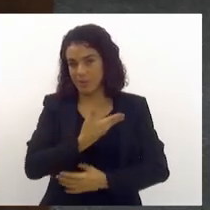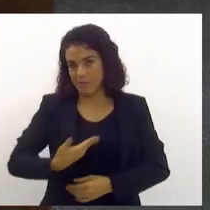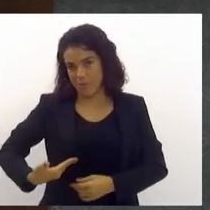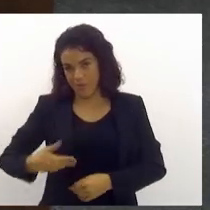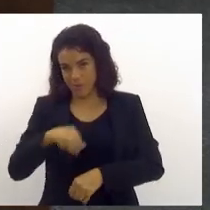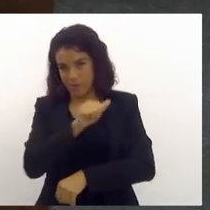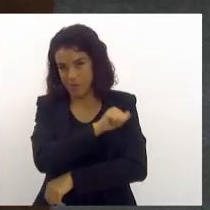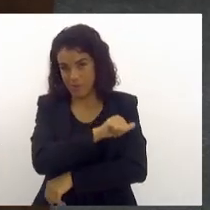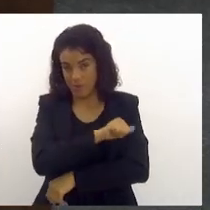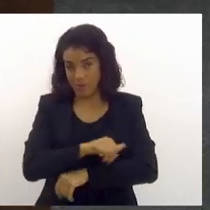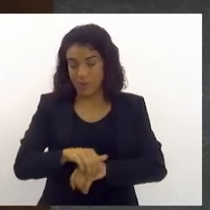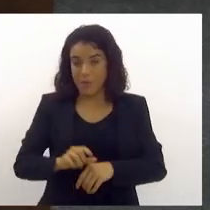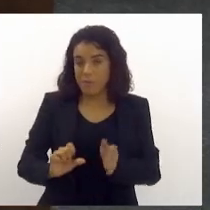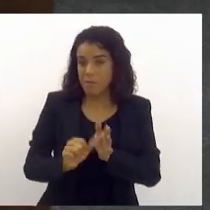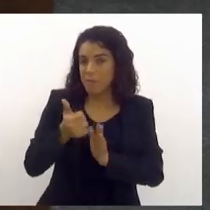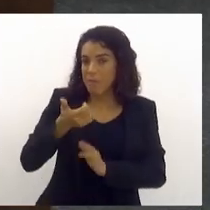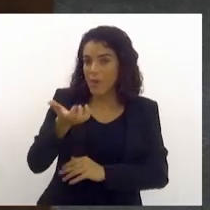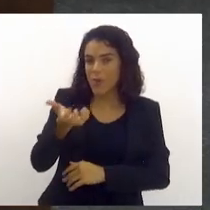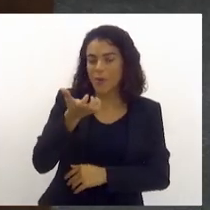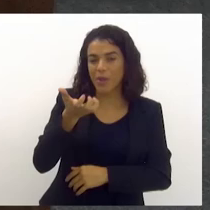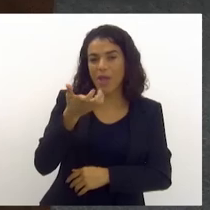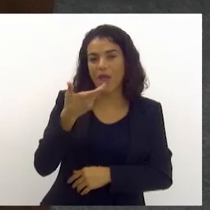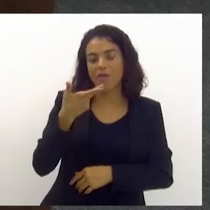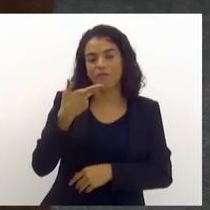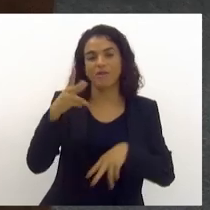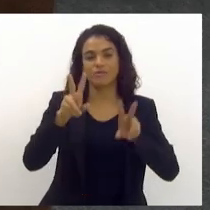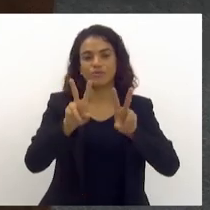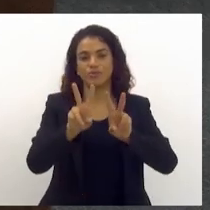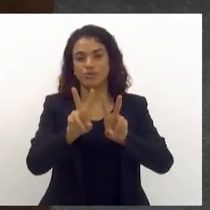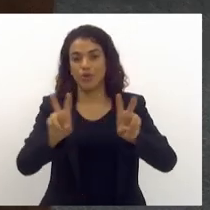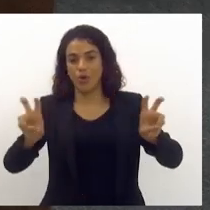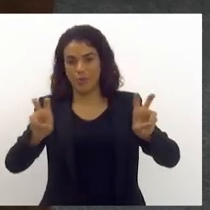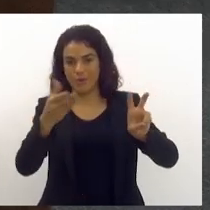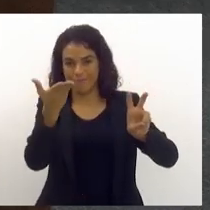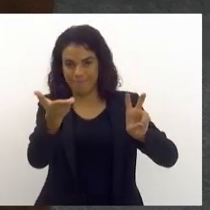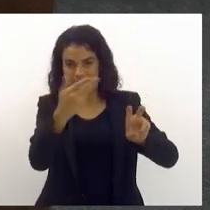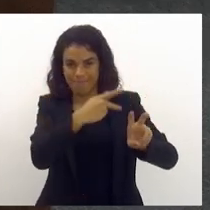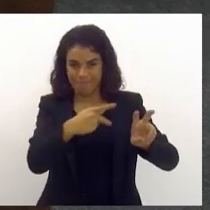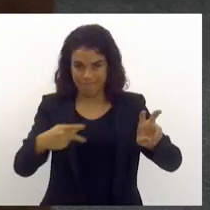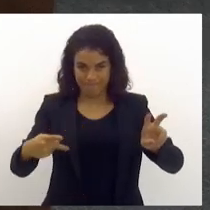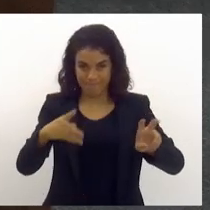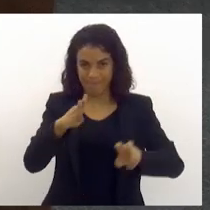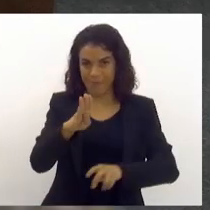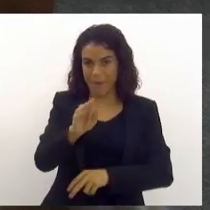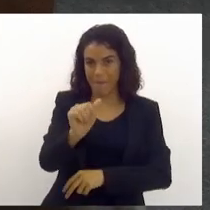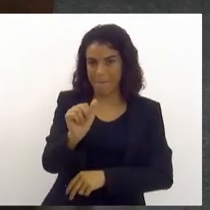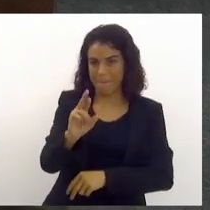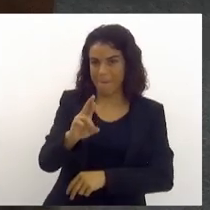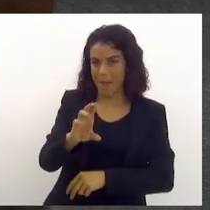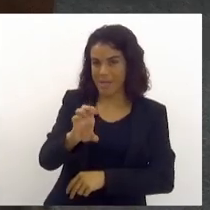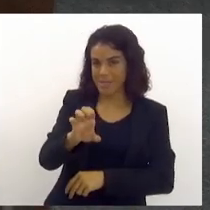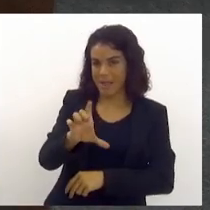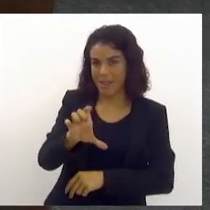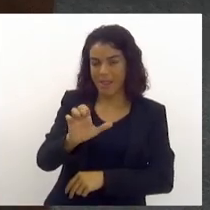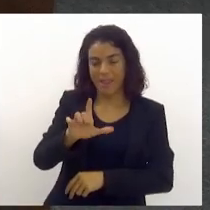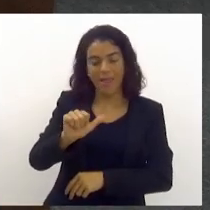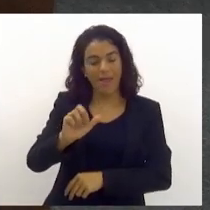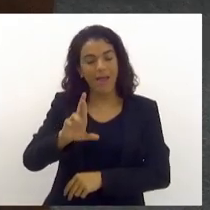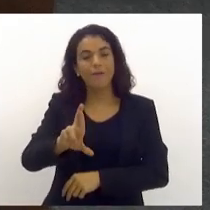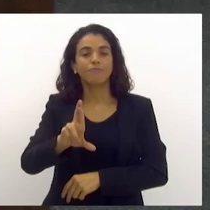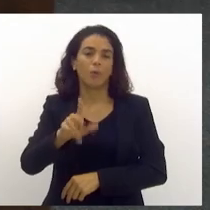do Rio de Janeiro. Primeiro, quero fazer menção à Vossa Excelência, enquanto presidente da